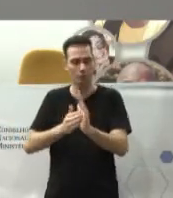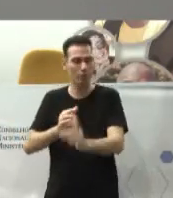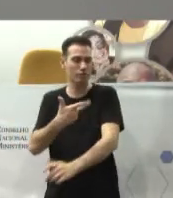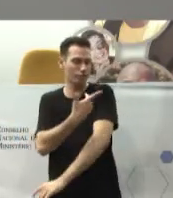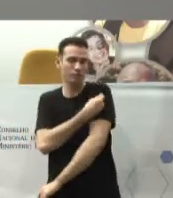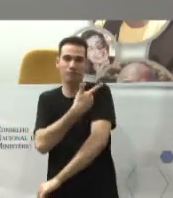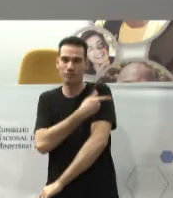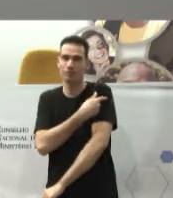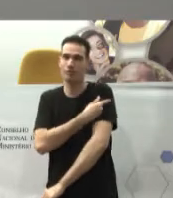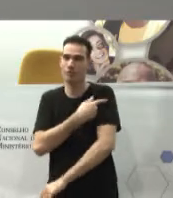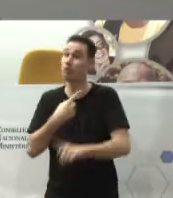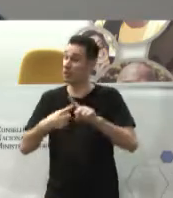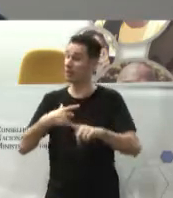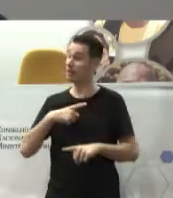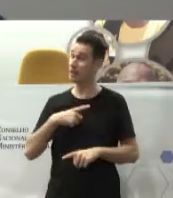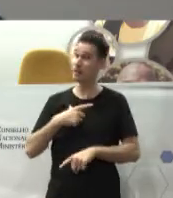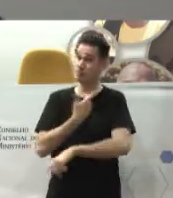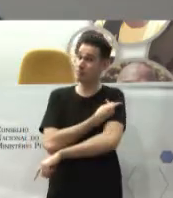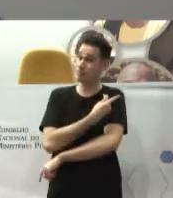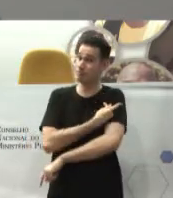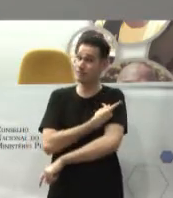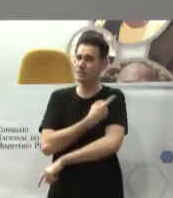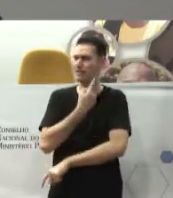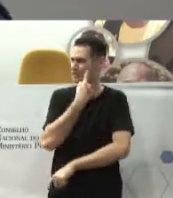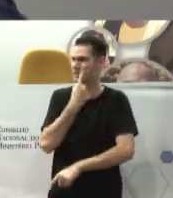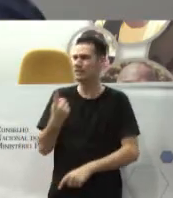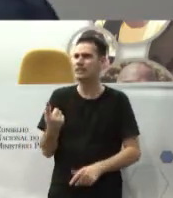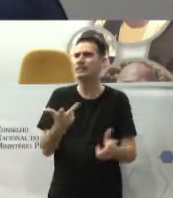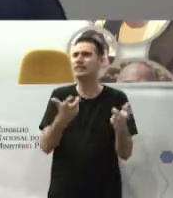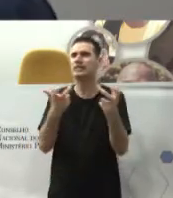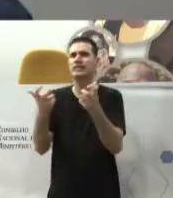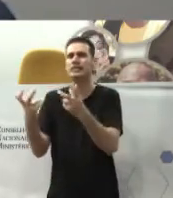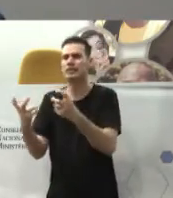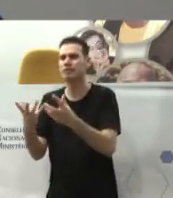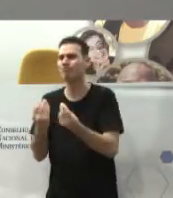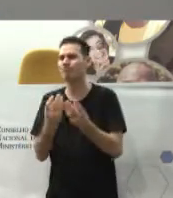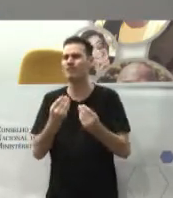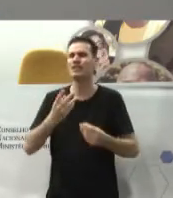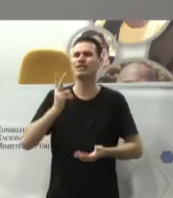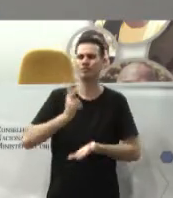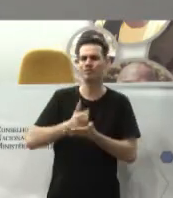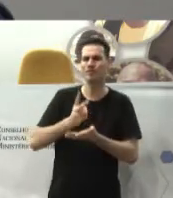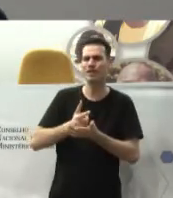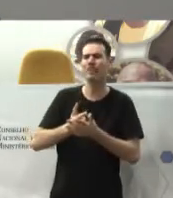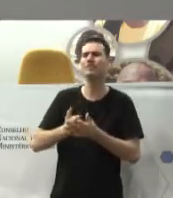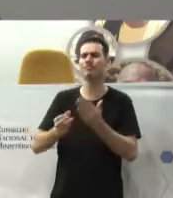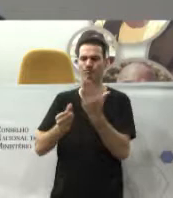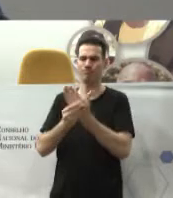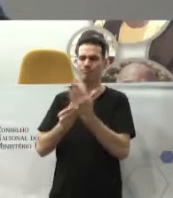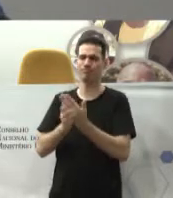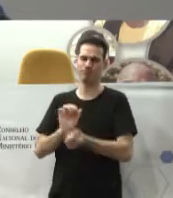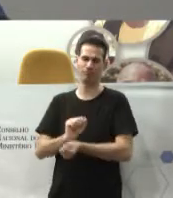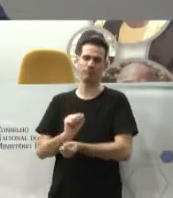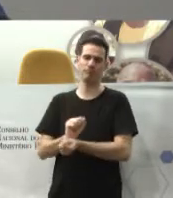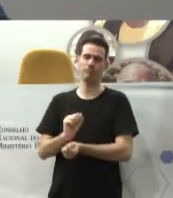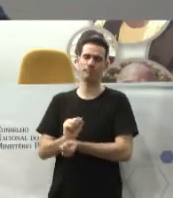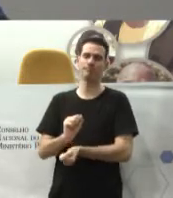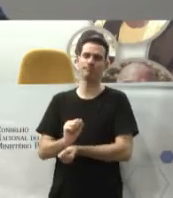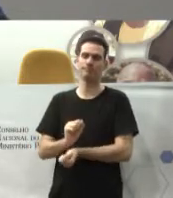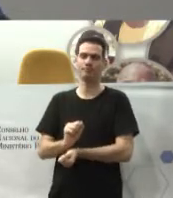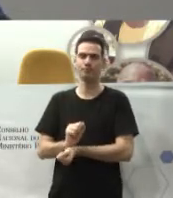para o Brasil como um todo. Então, o que é que a gente observa? É que nós, muitas vezes, esperamos o processo de adoecimento, que aí já tem um